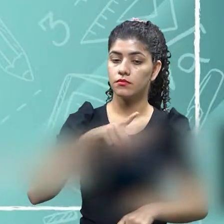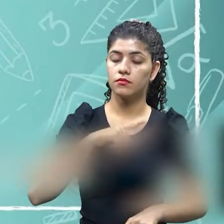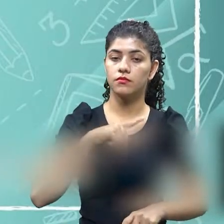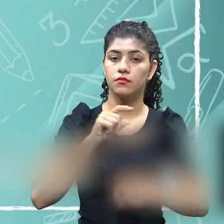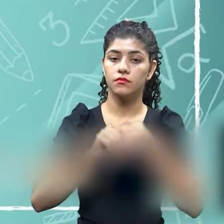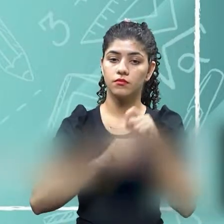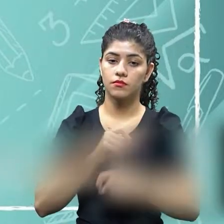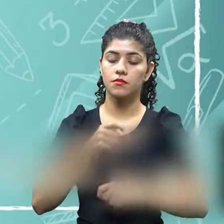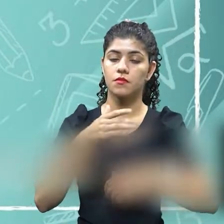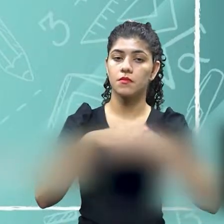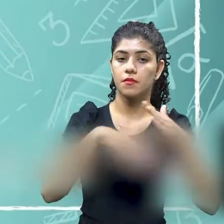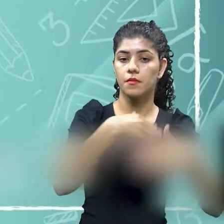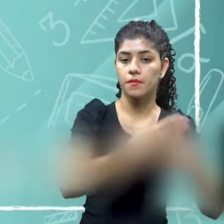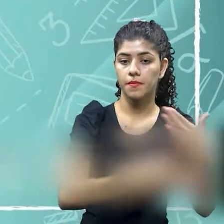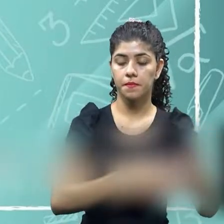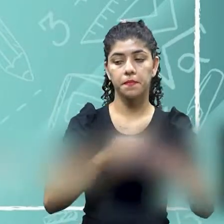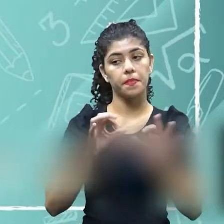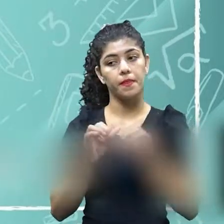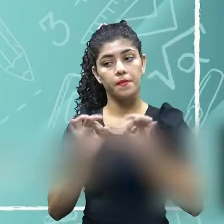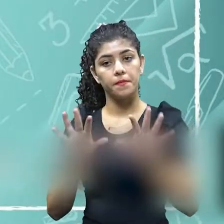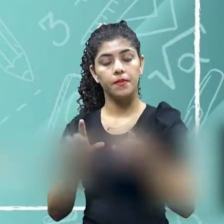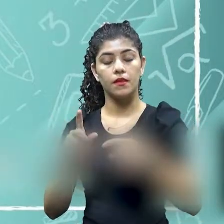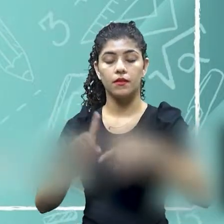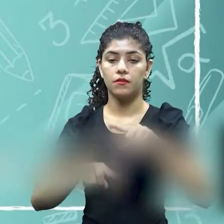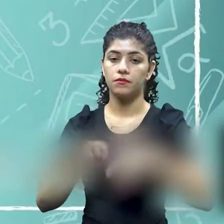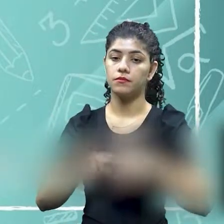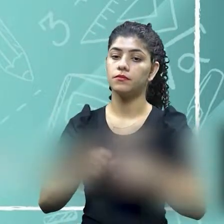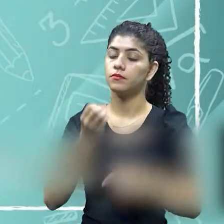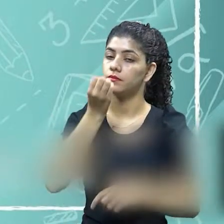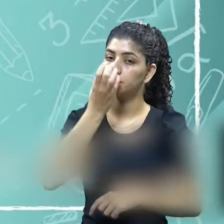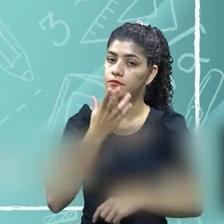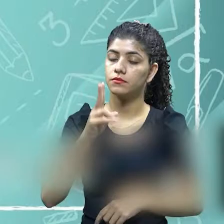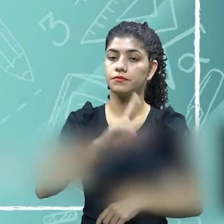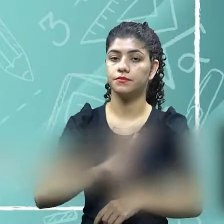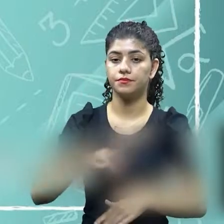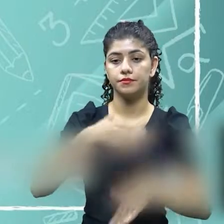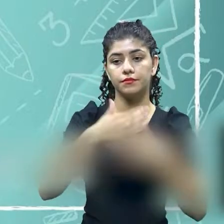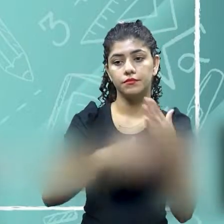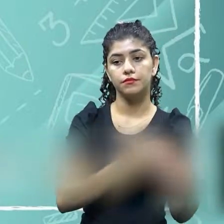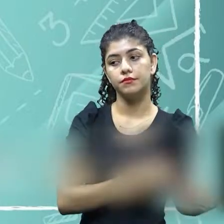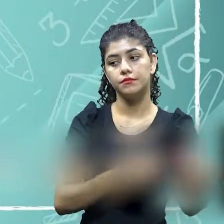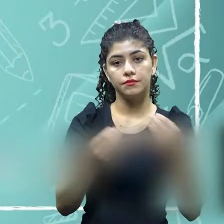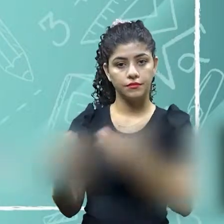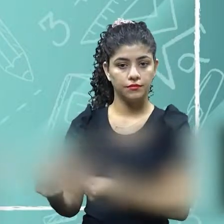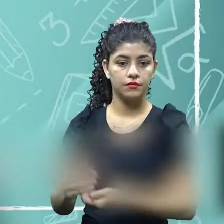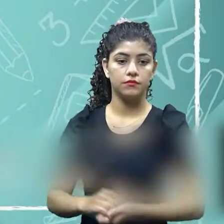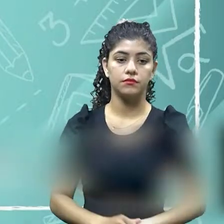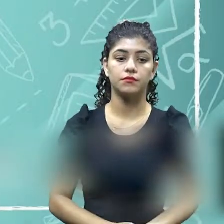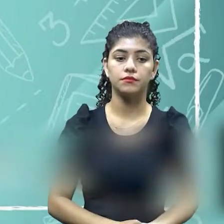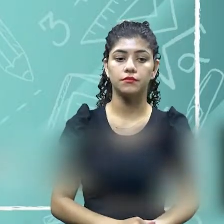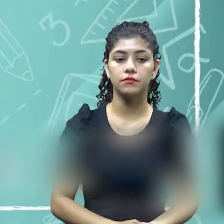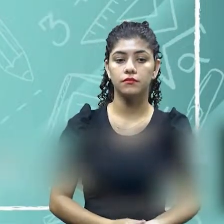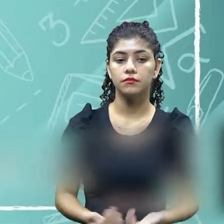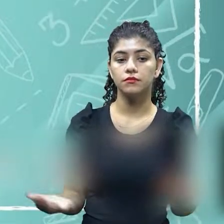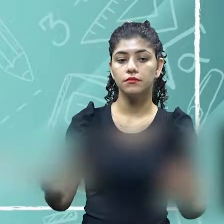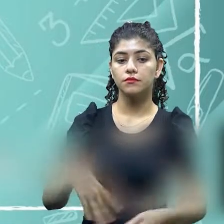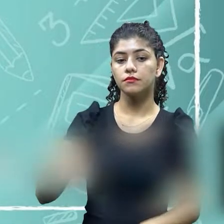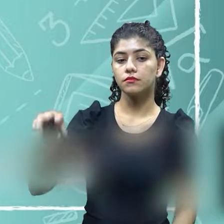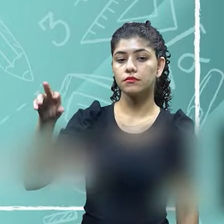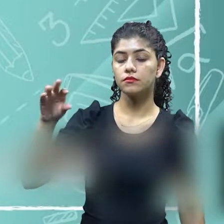é necessário um processo de comercialização, é uma boa opção para fazer o processo de transporte e